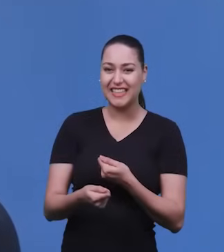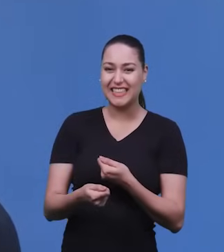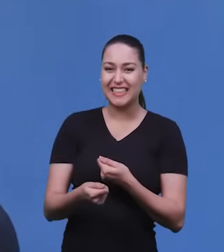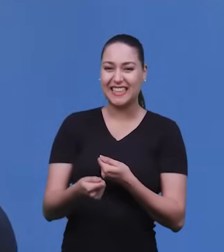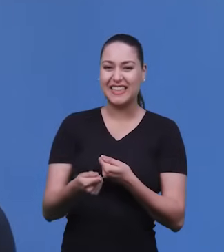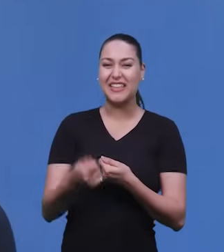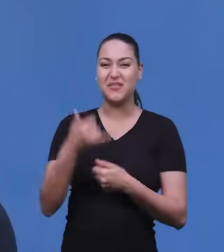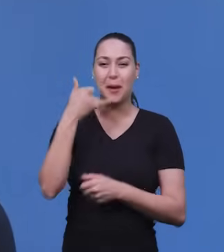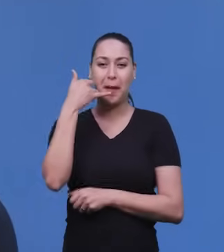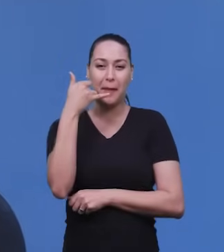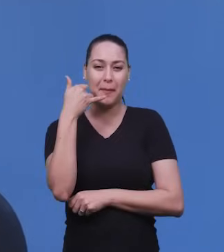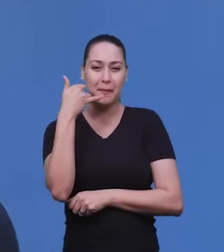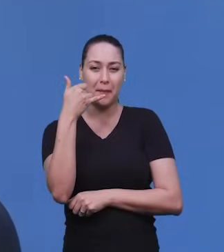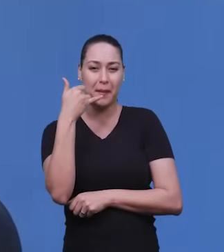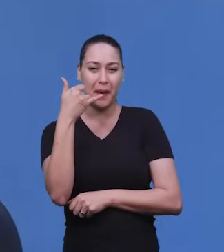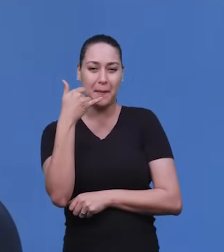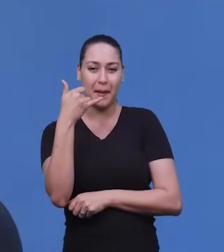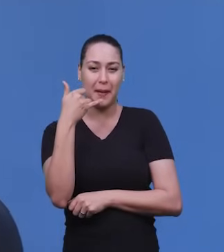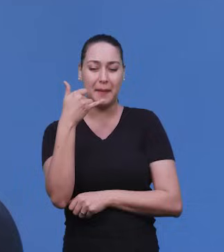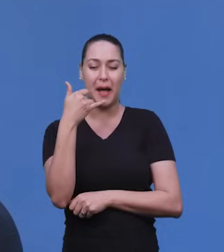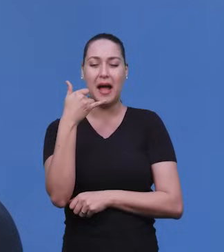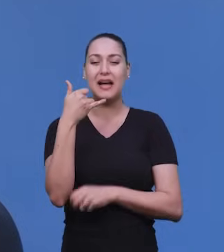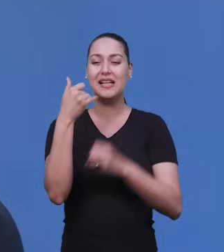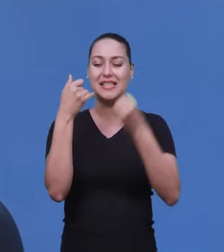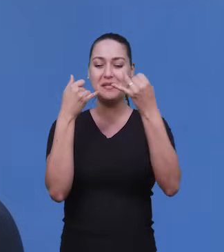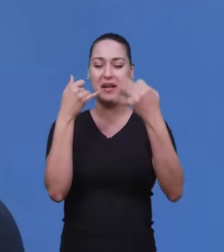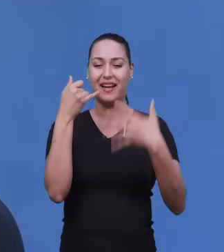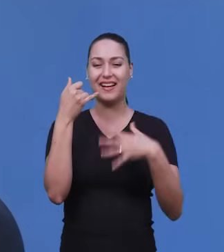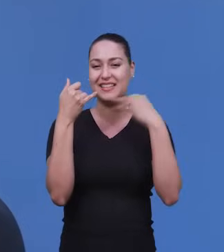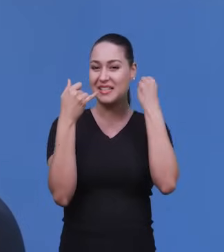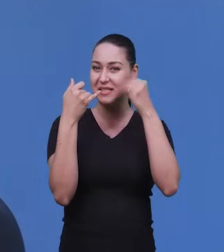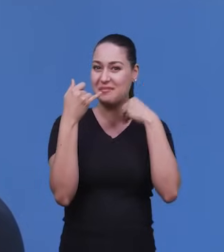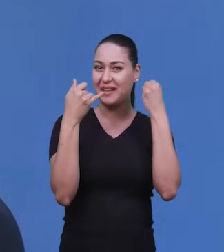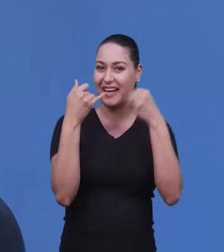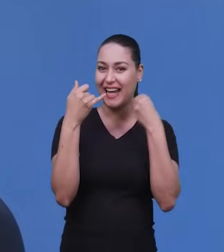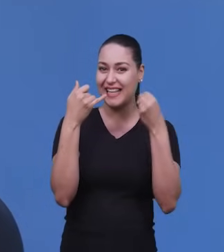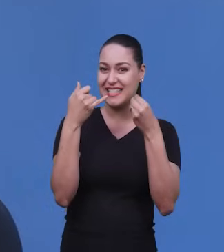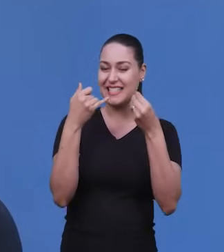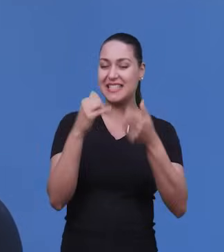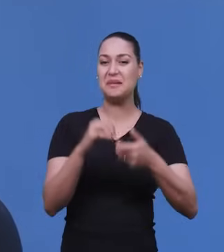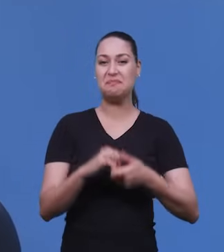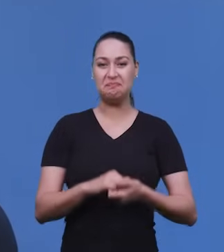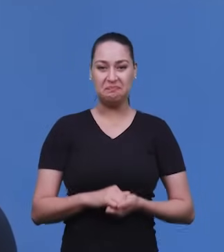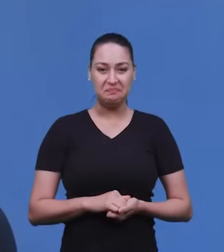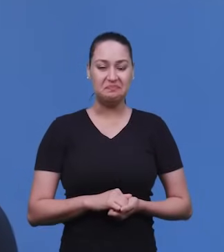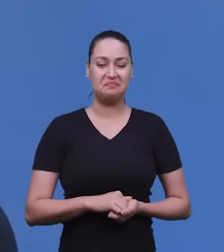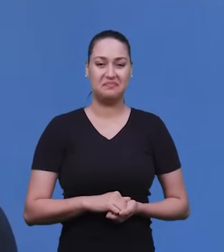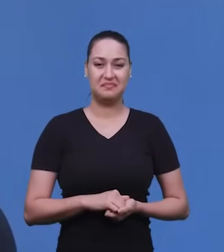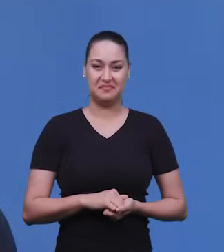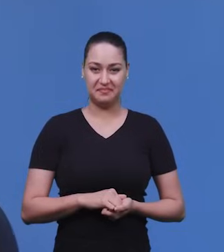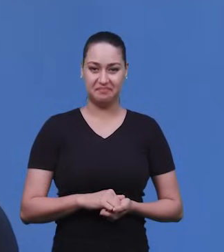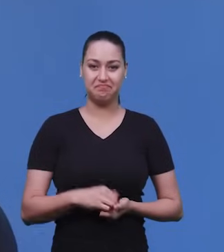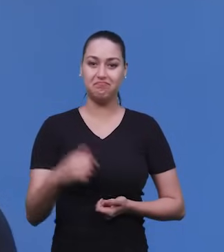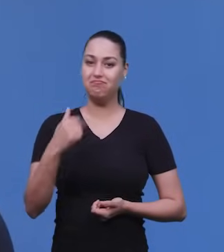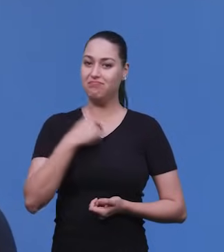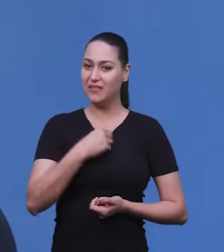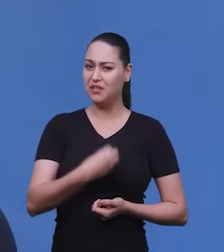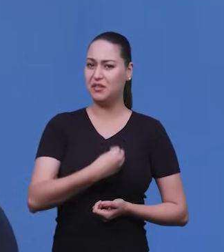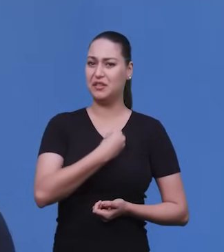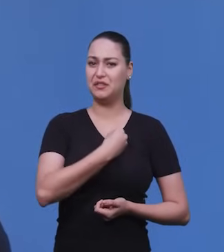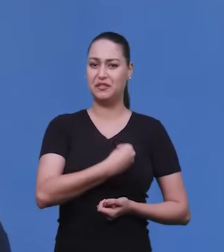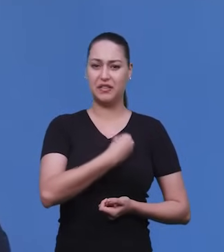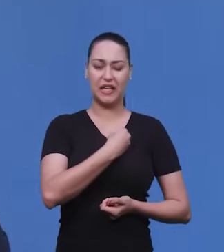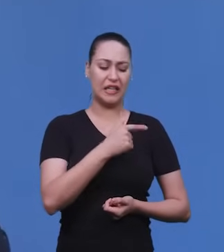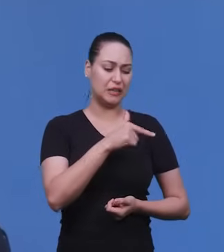áudio para a gente falando dessa experiência. Olha, eu passei, eu vivi a minha vida